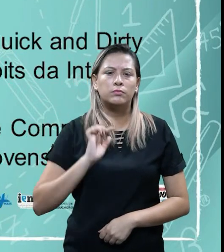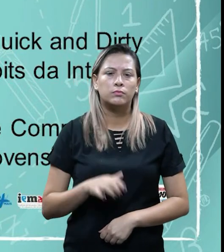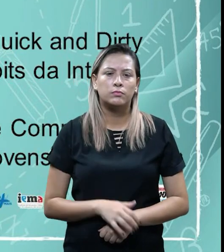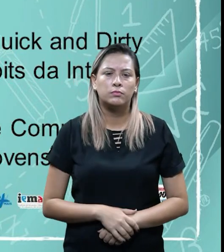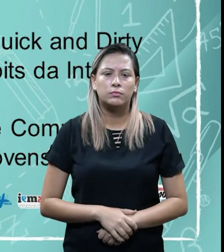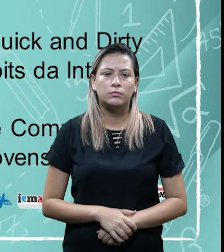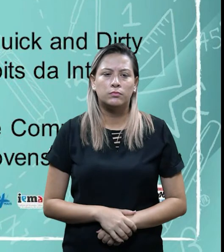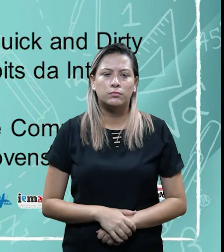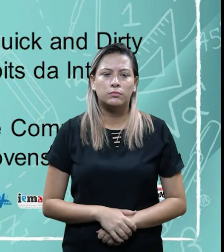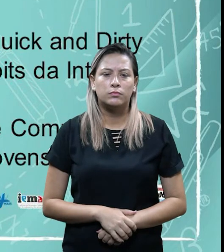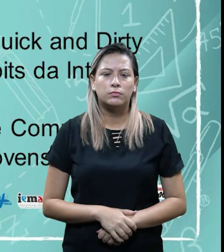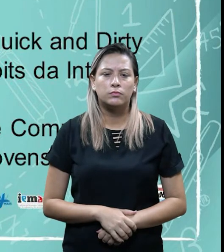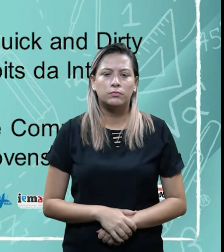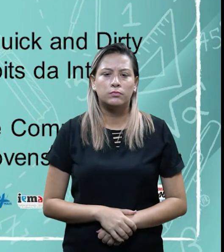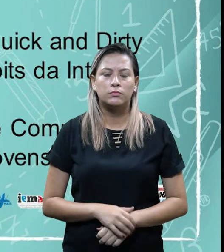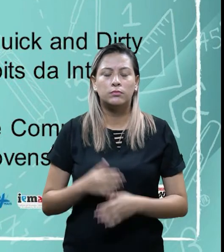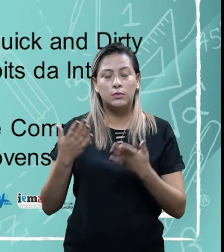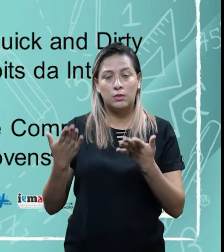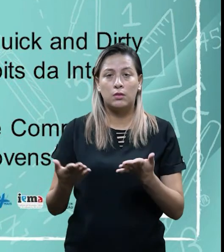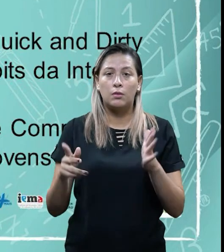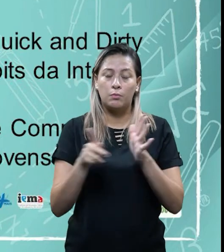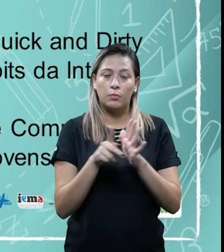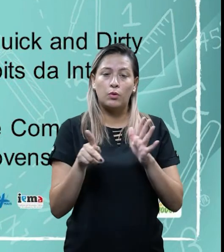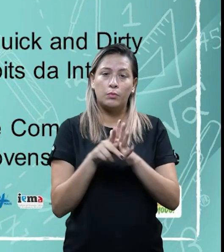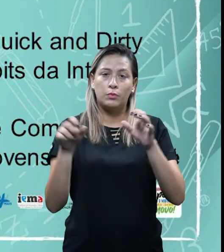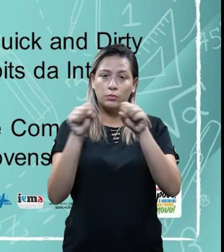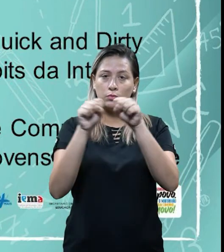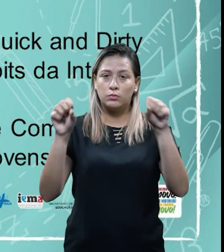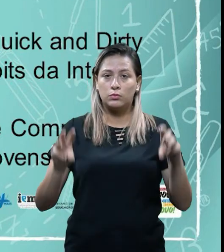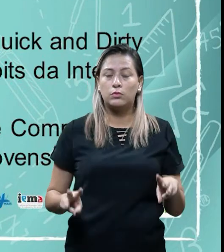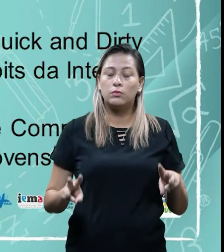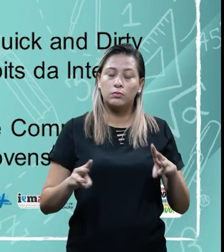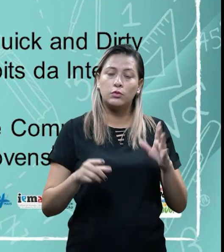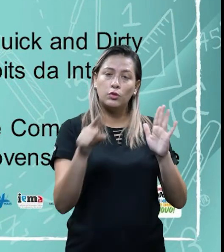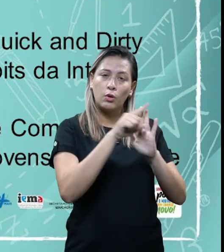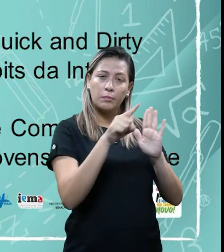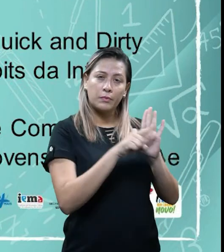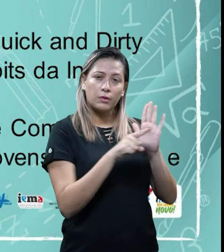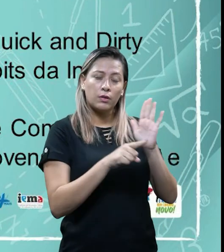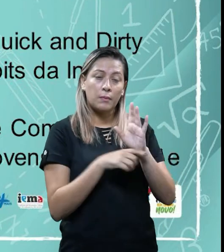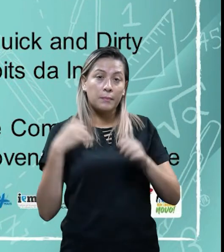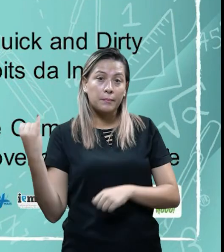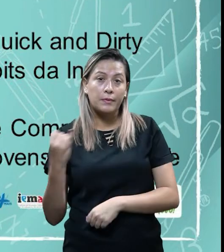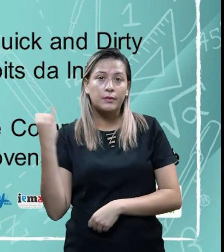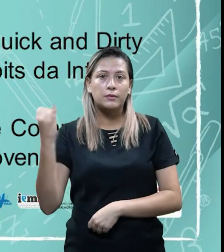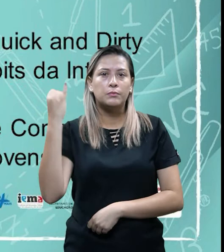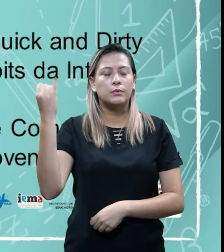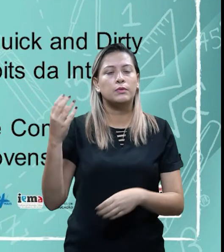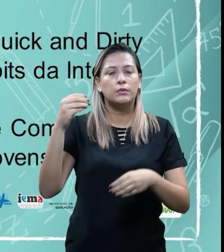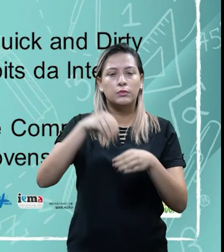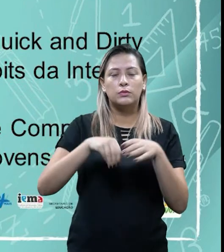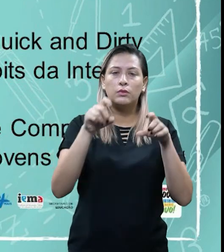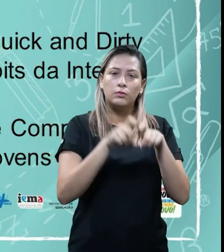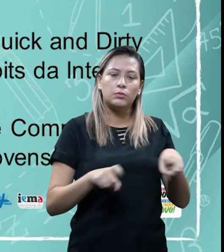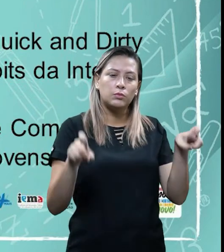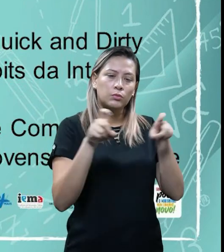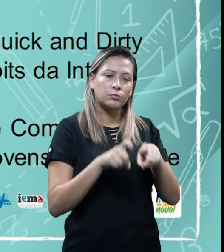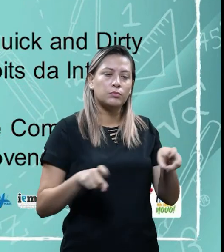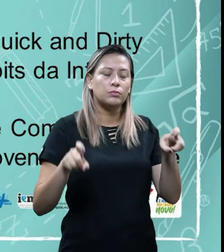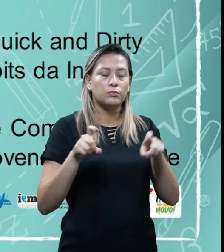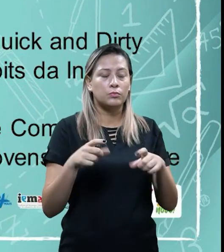sistema operacional, software ou programa mais importante executado no computador. É ele que